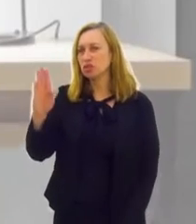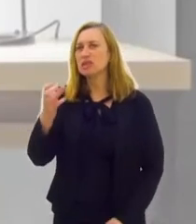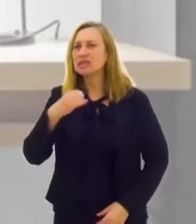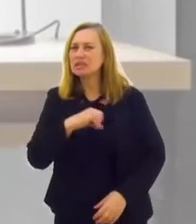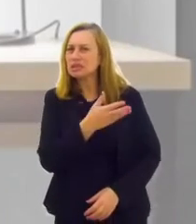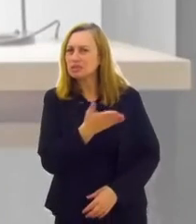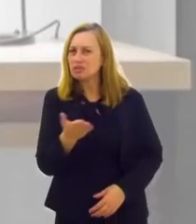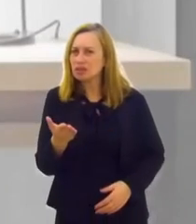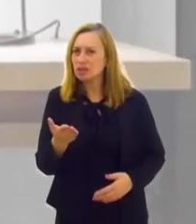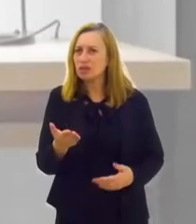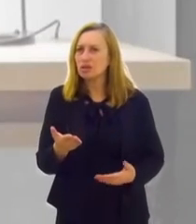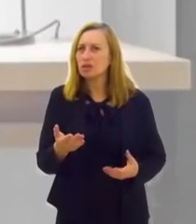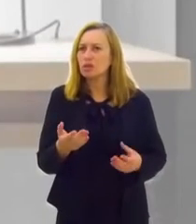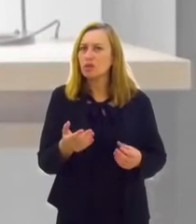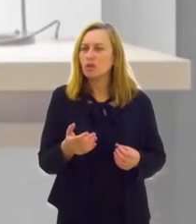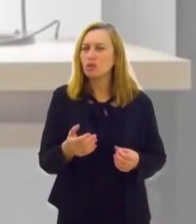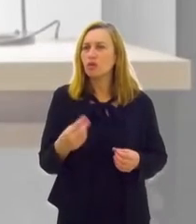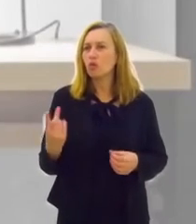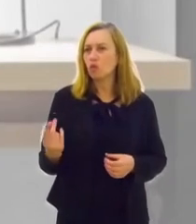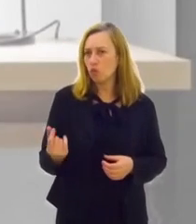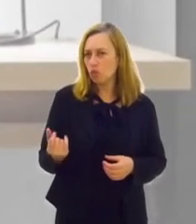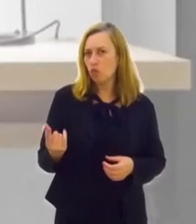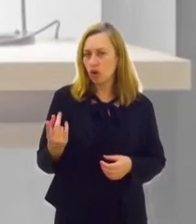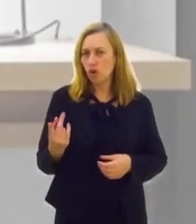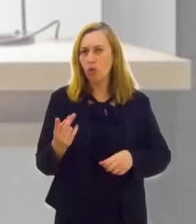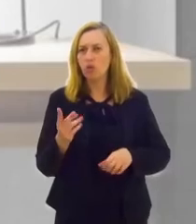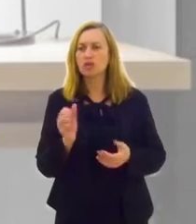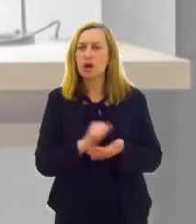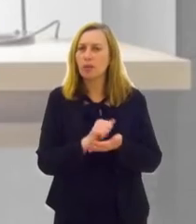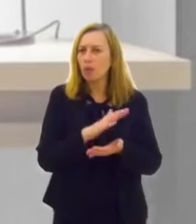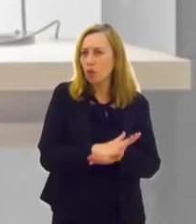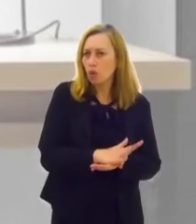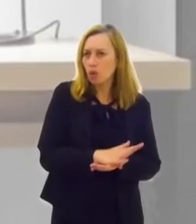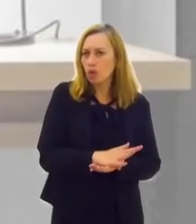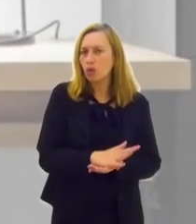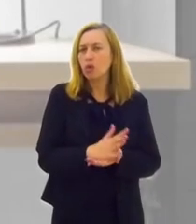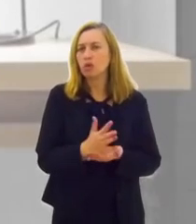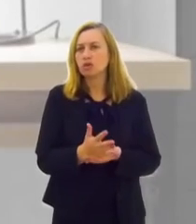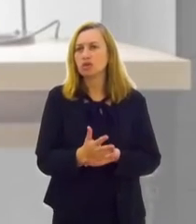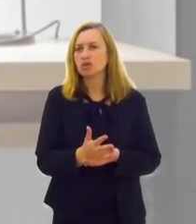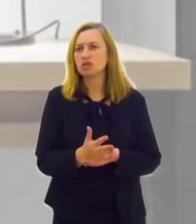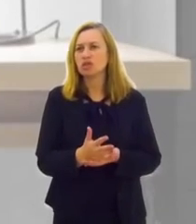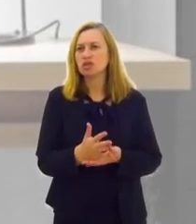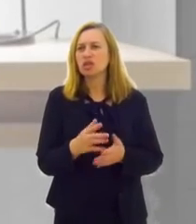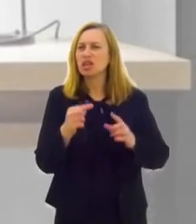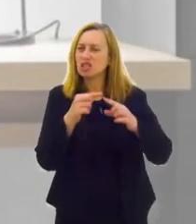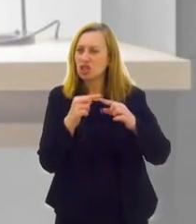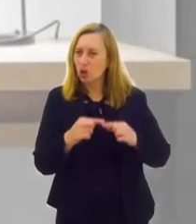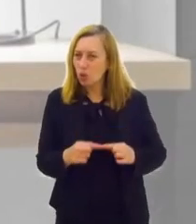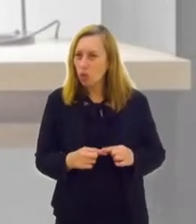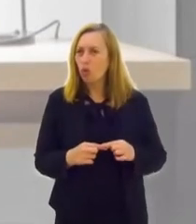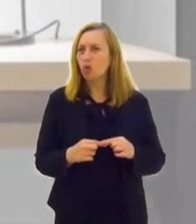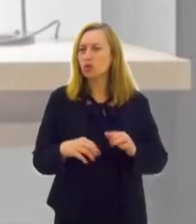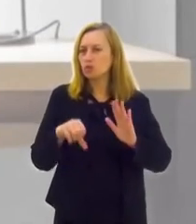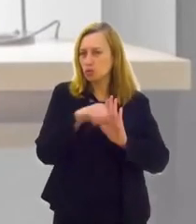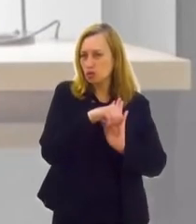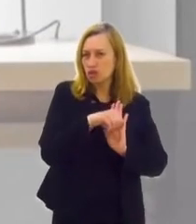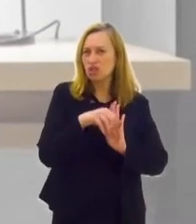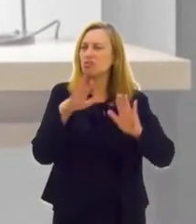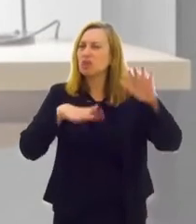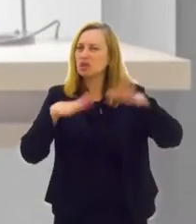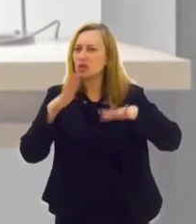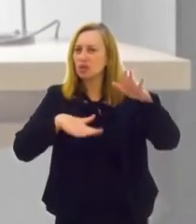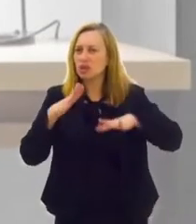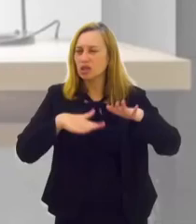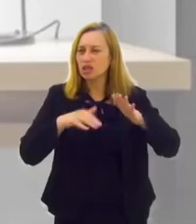imaginando se vocês puseram o valor das multas de forma a coibir. Então, eu gostaria de saber um